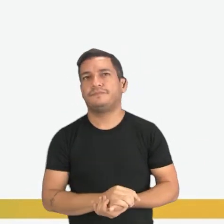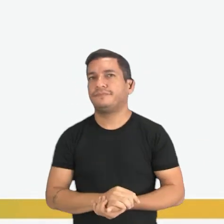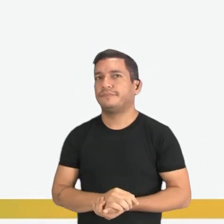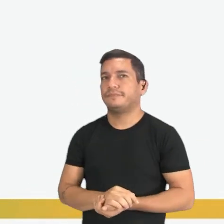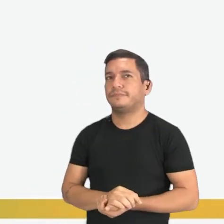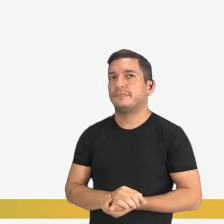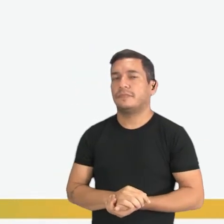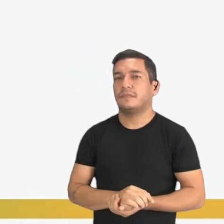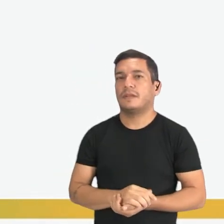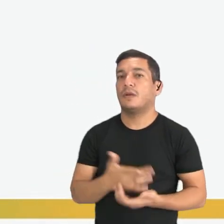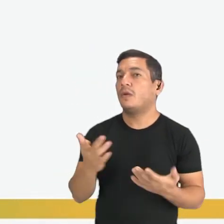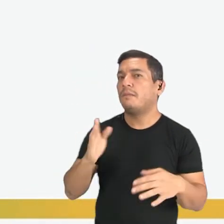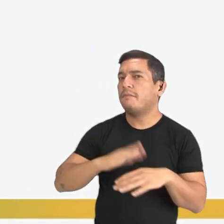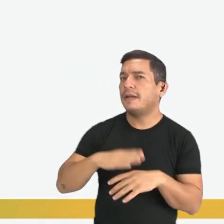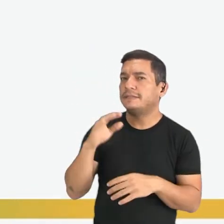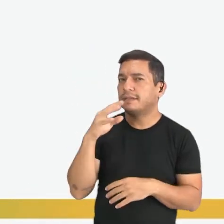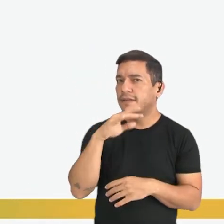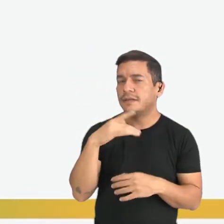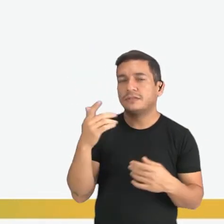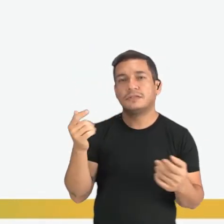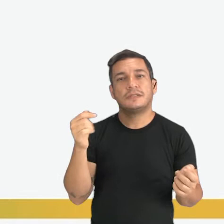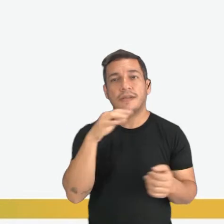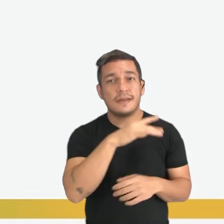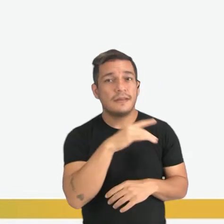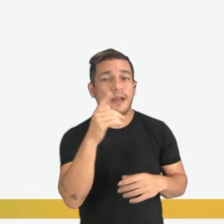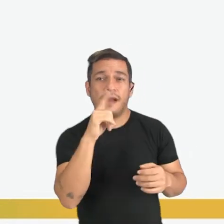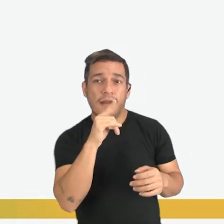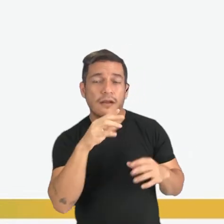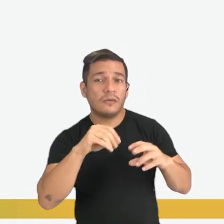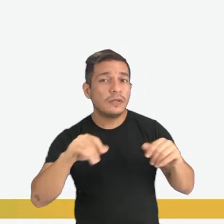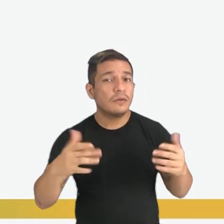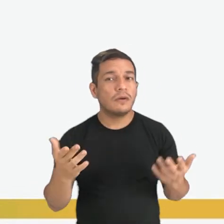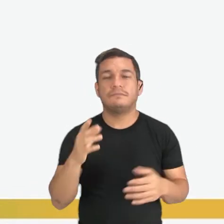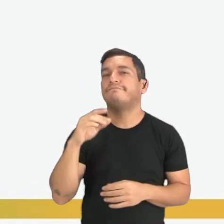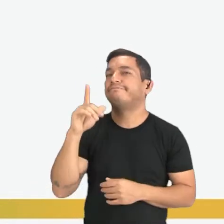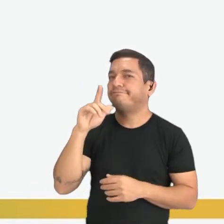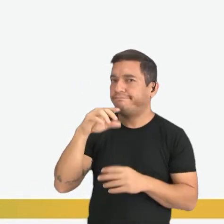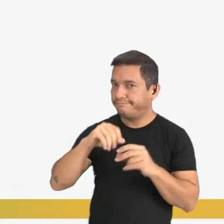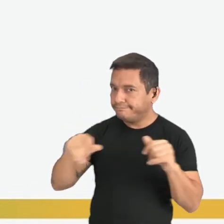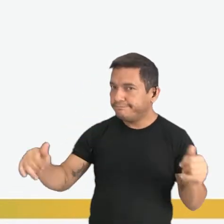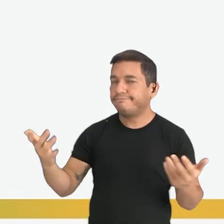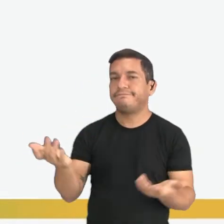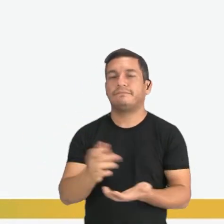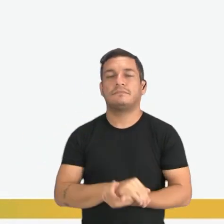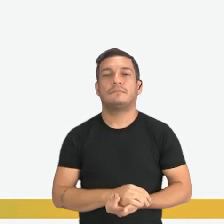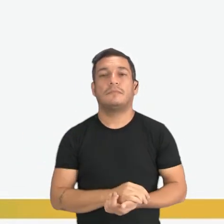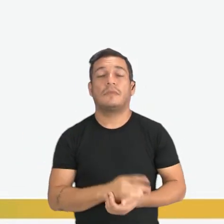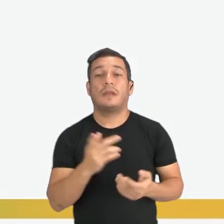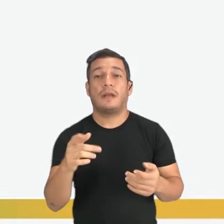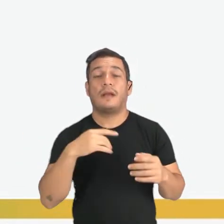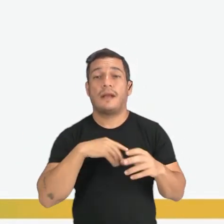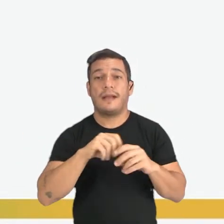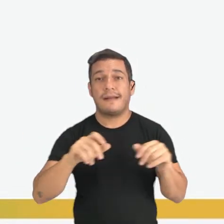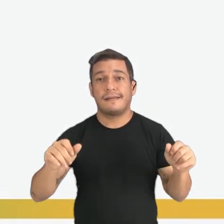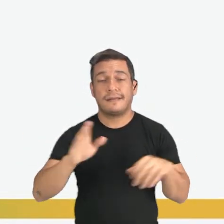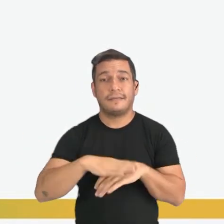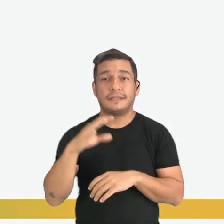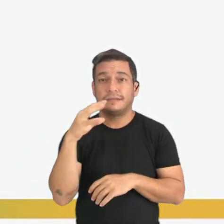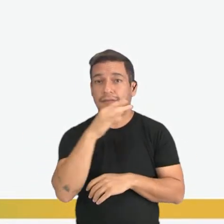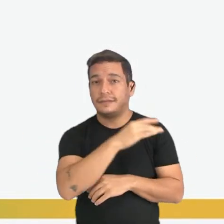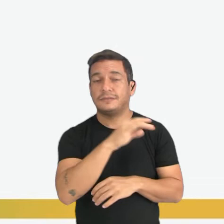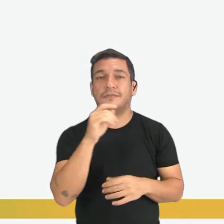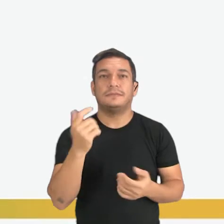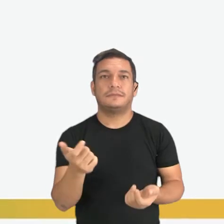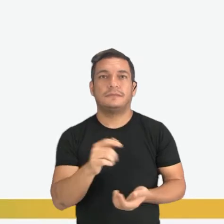Qual está mais quente? A areia ou a água? A areia. Então a areia está mais quente que a água? Tá